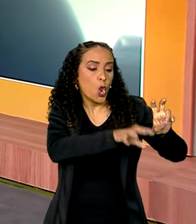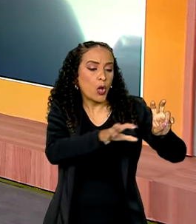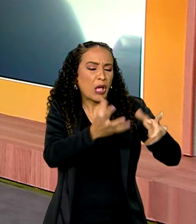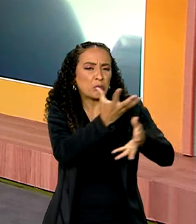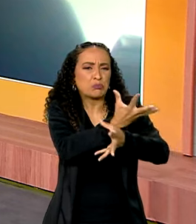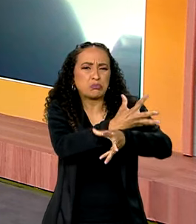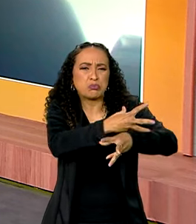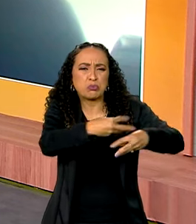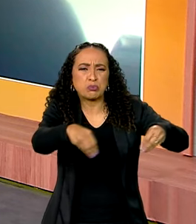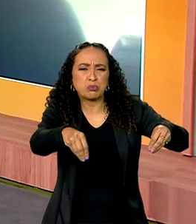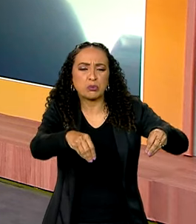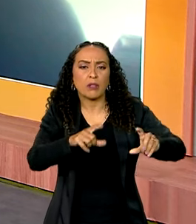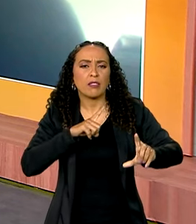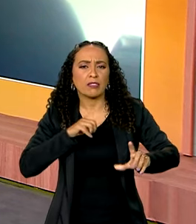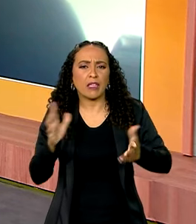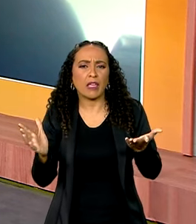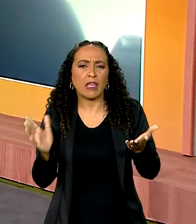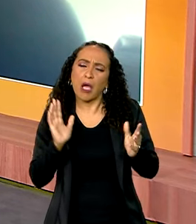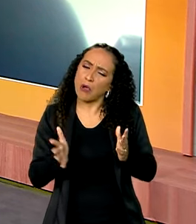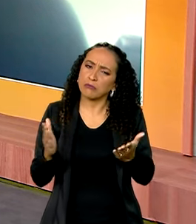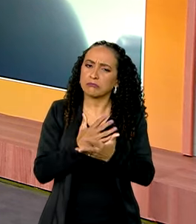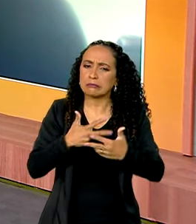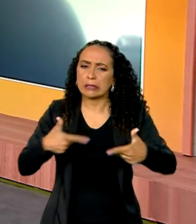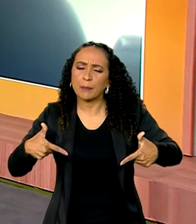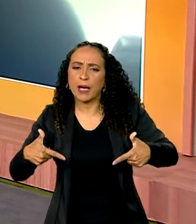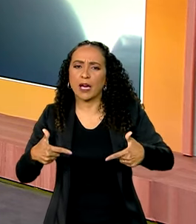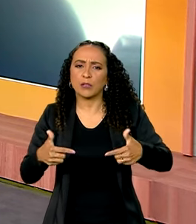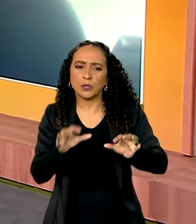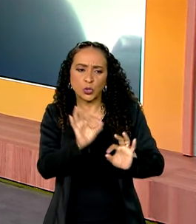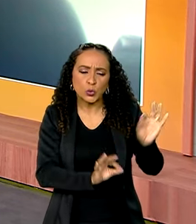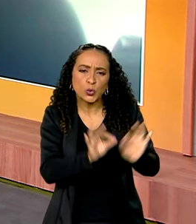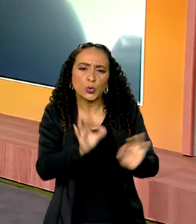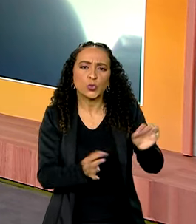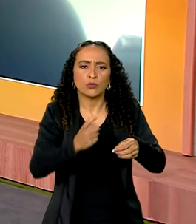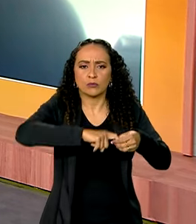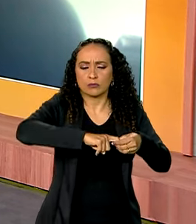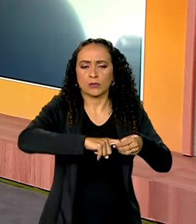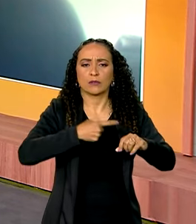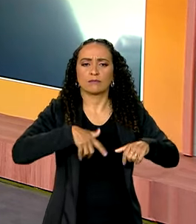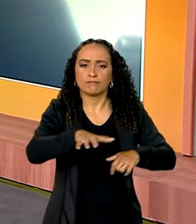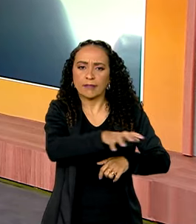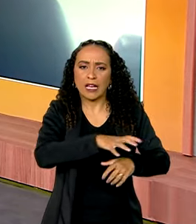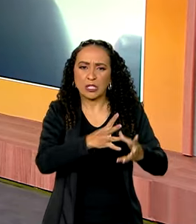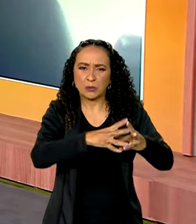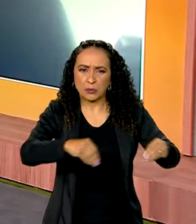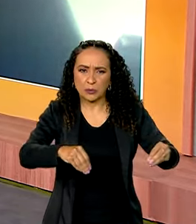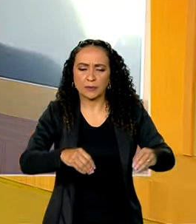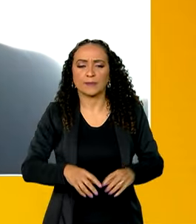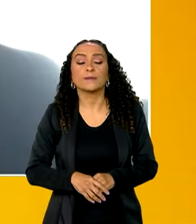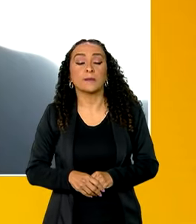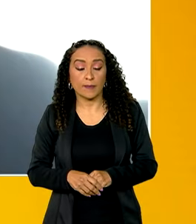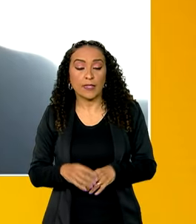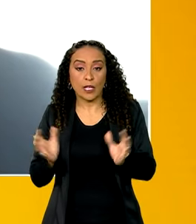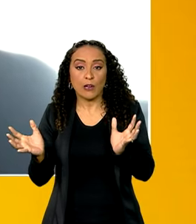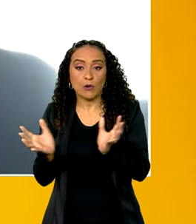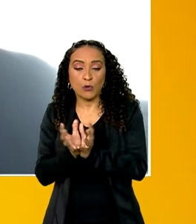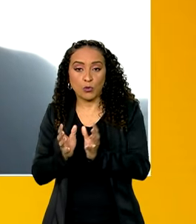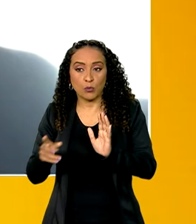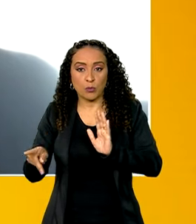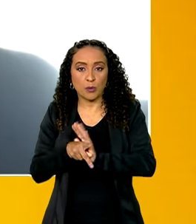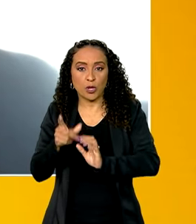degradadas. Você já tem algum trabalho aí de recuperação dessas áreas degradadas? As equipes do